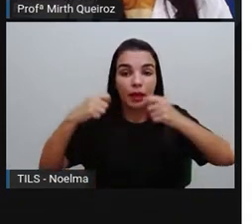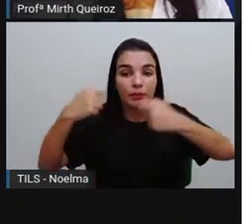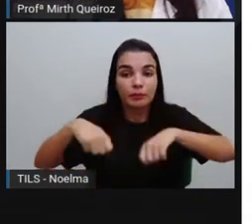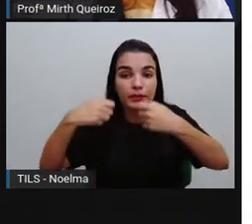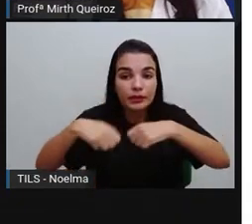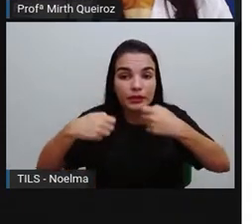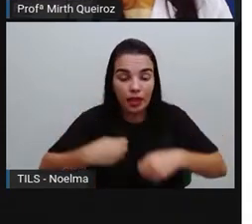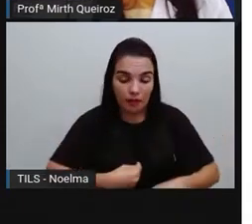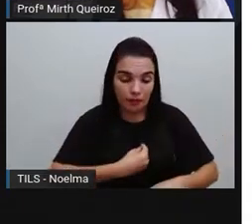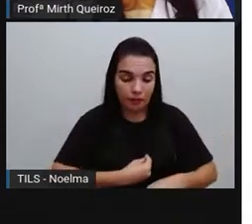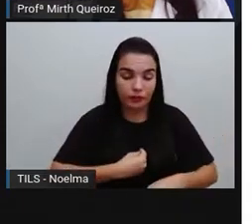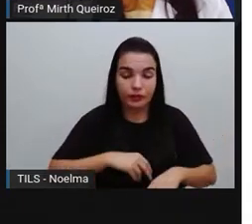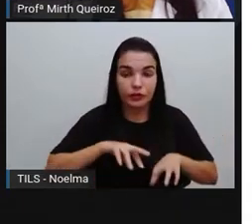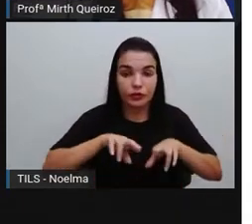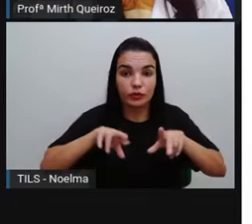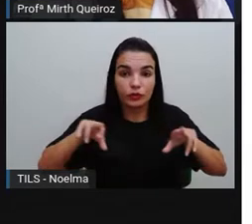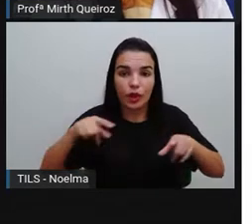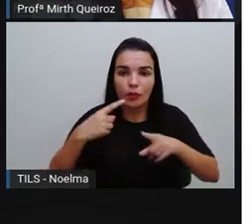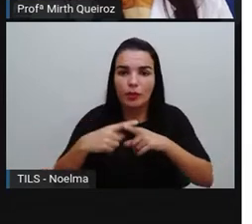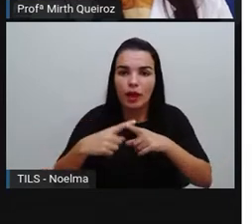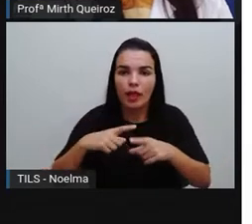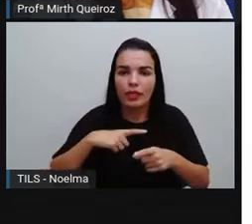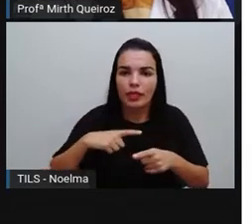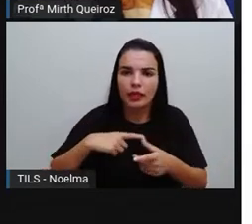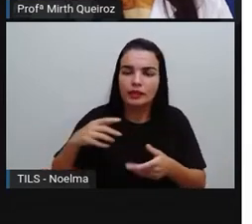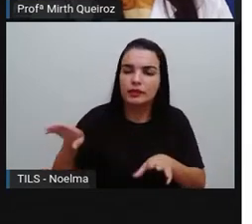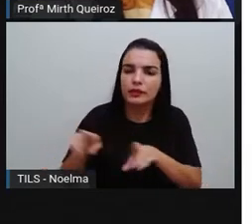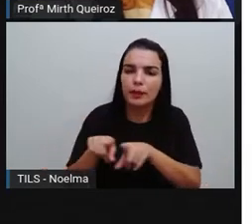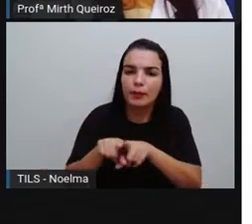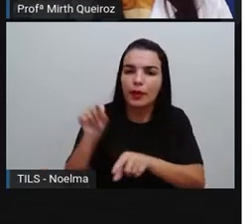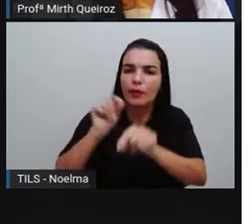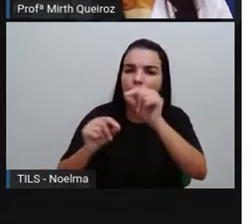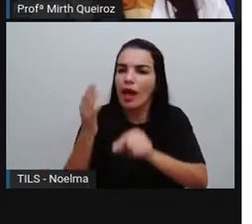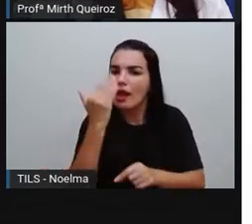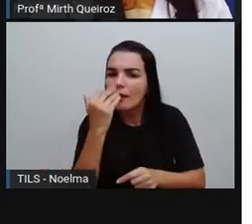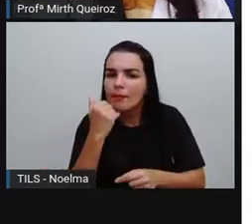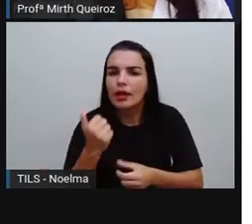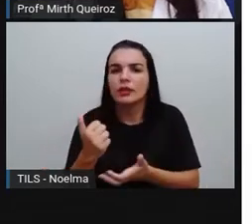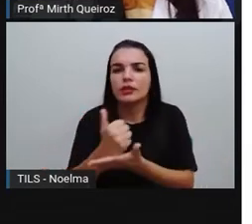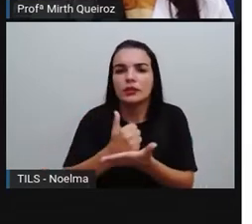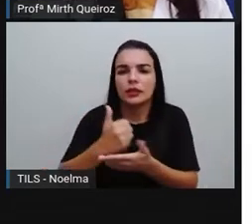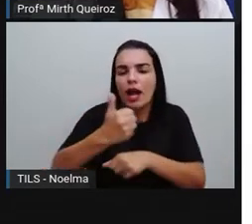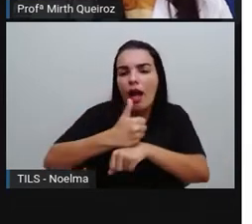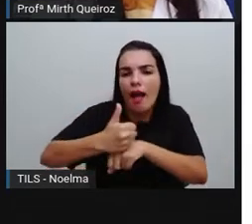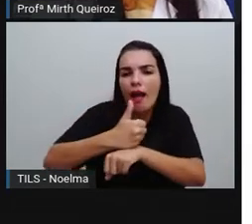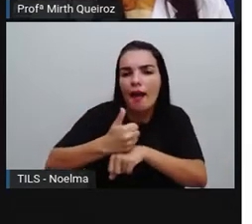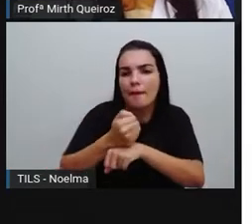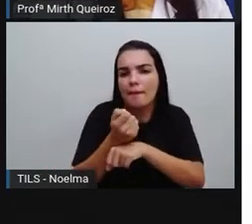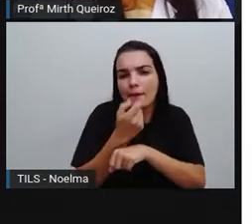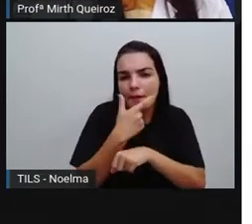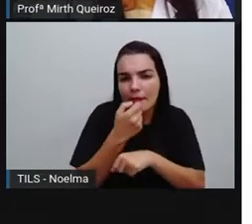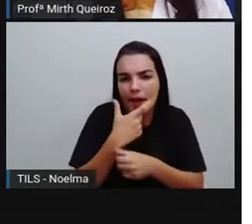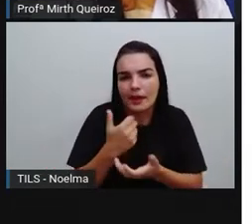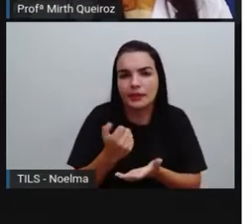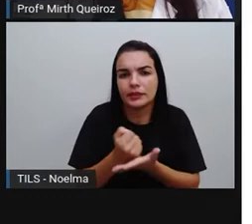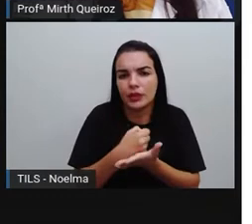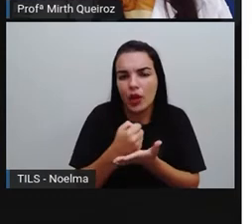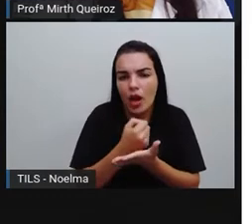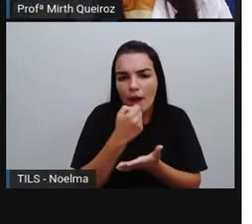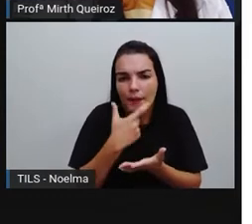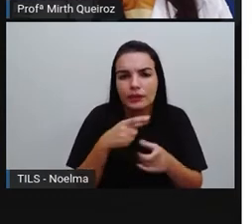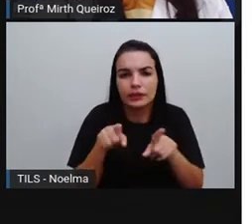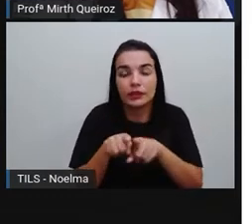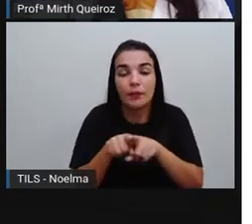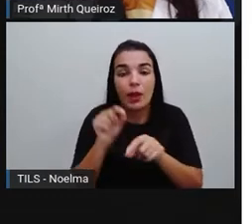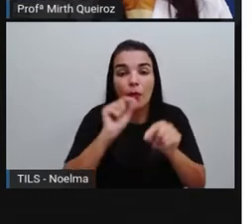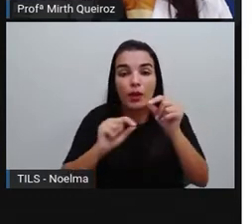nossos alimentos, os nossos remédios e outros produtos que são utilizados de forma aí a gerar renda, como é o caso da